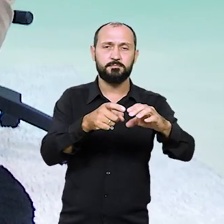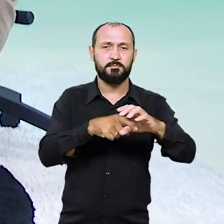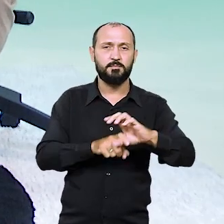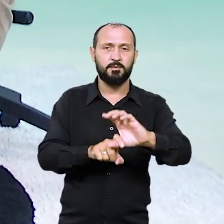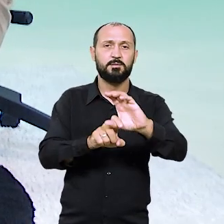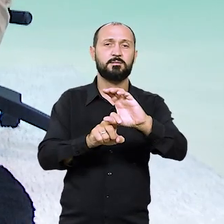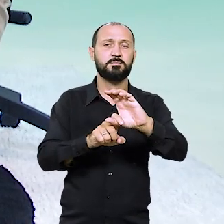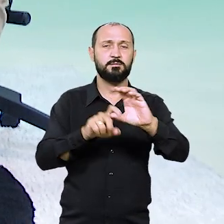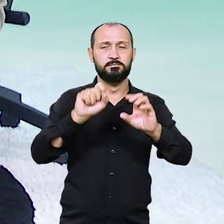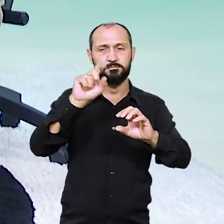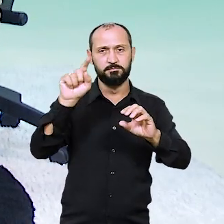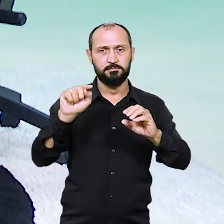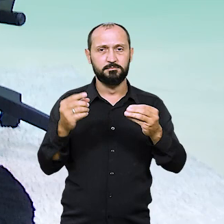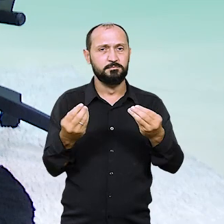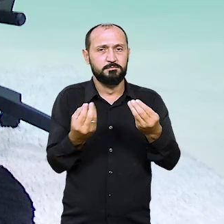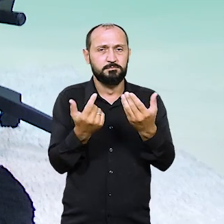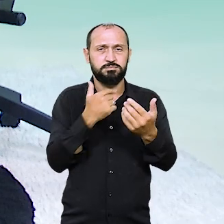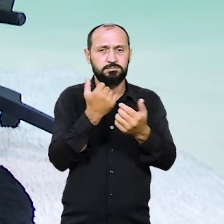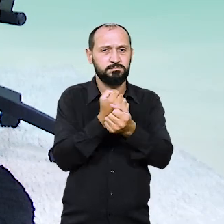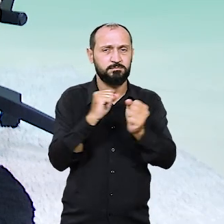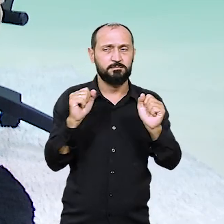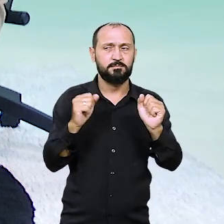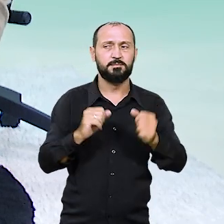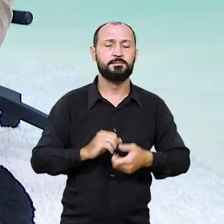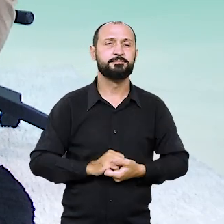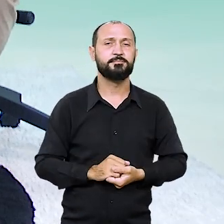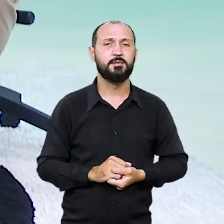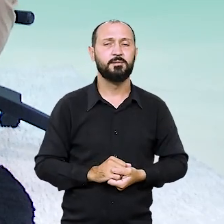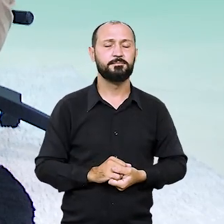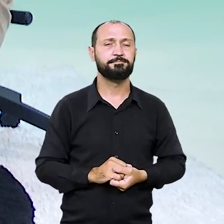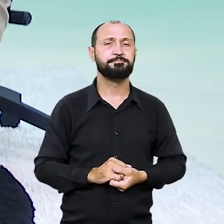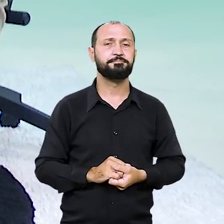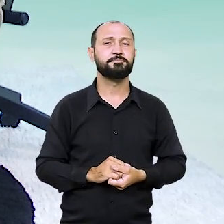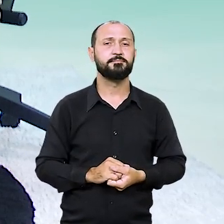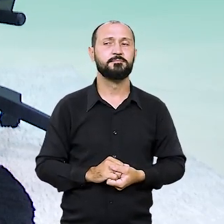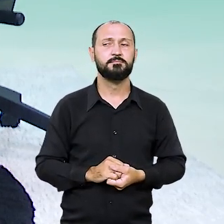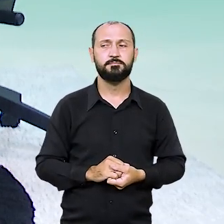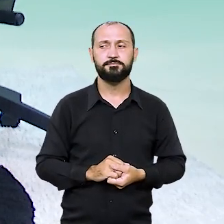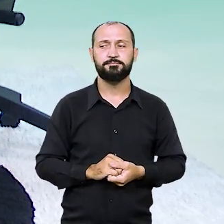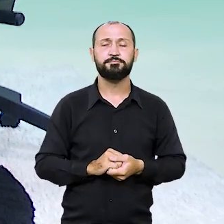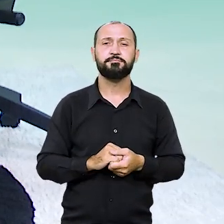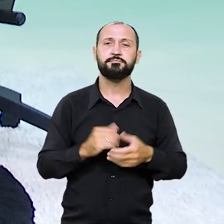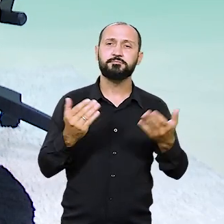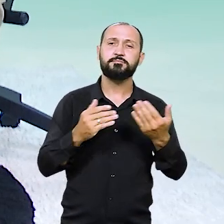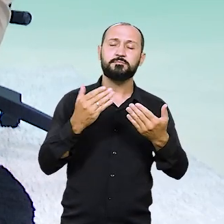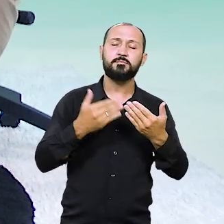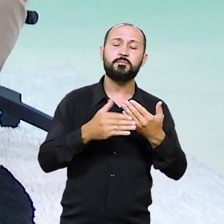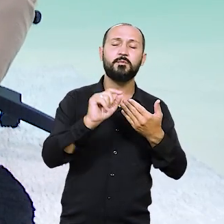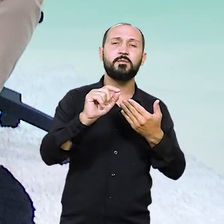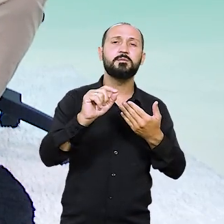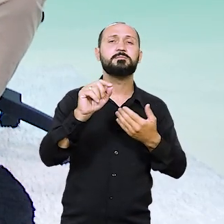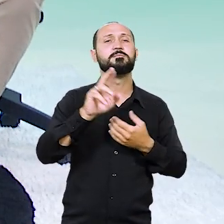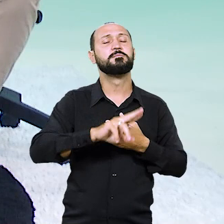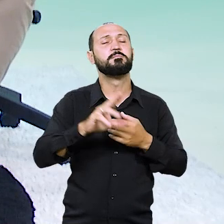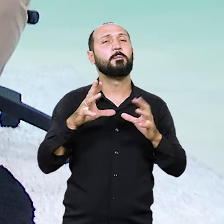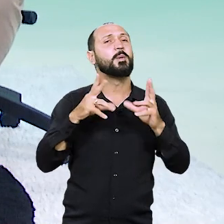a pessoa for impedida de trabalhar, ela não vai ter condições de pagar a própria dívida que está sendo questionada, né? Isso,